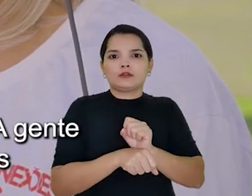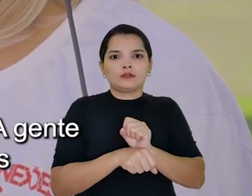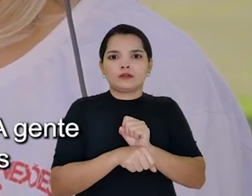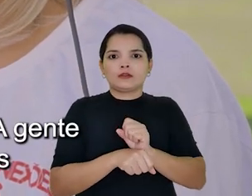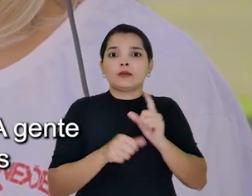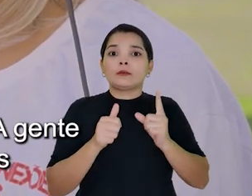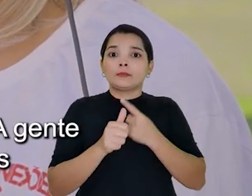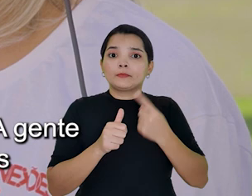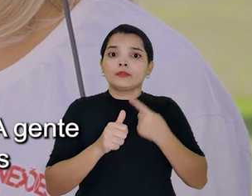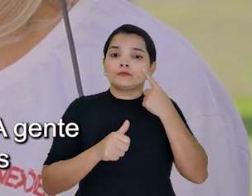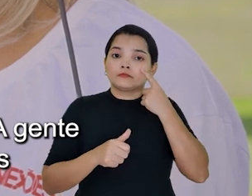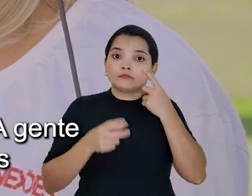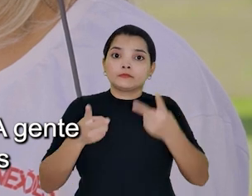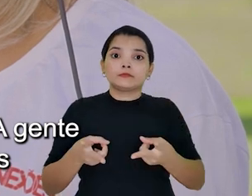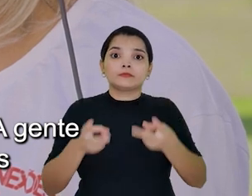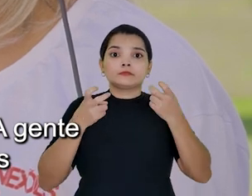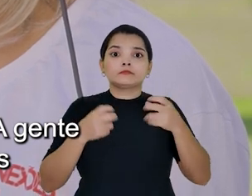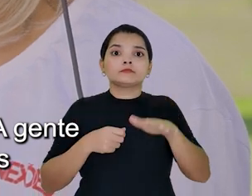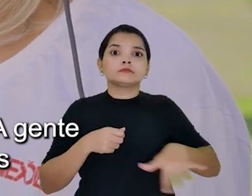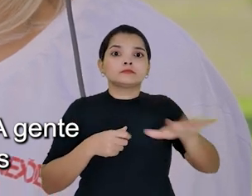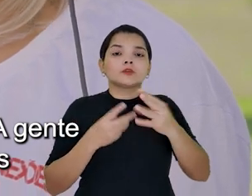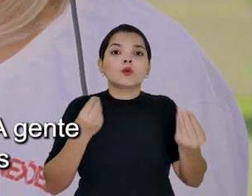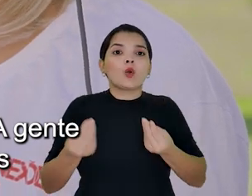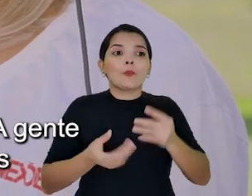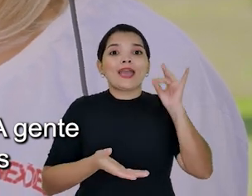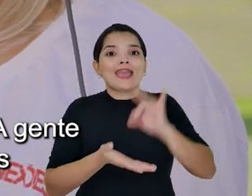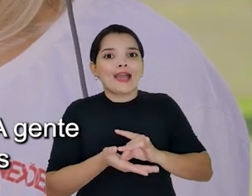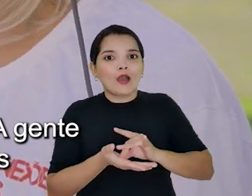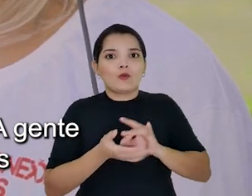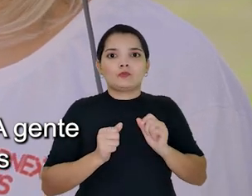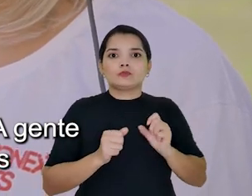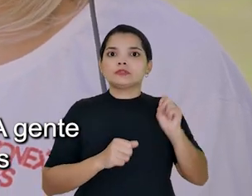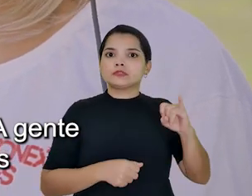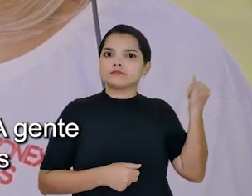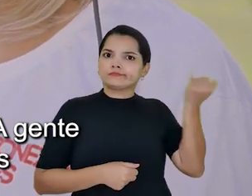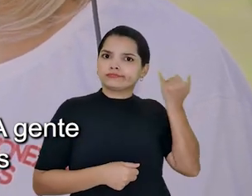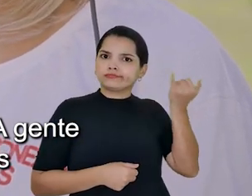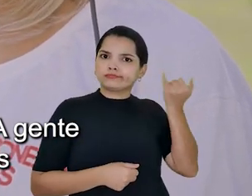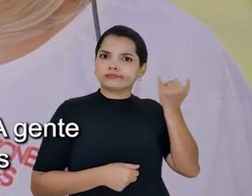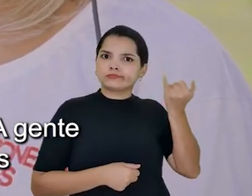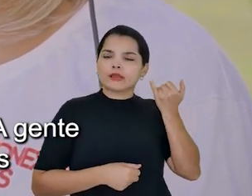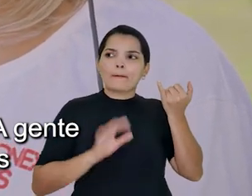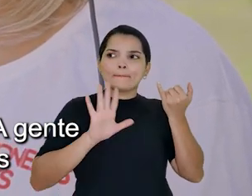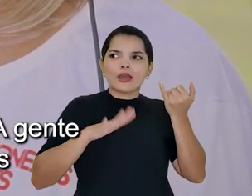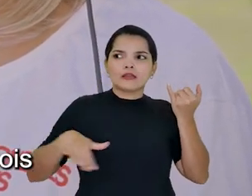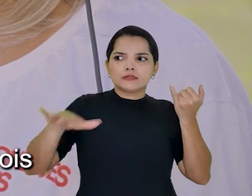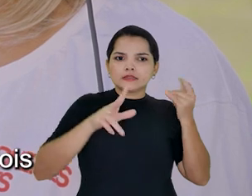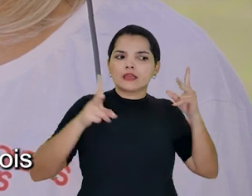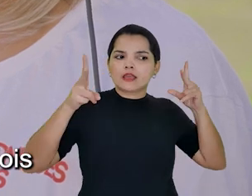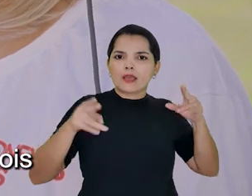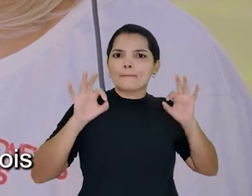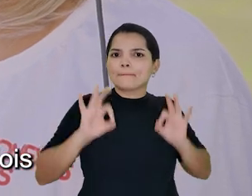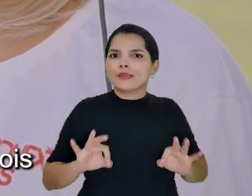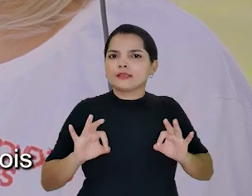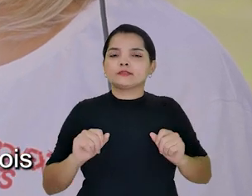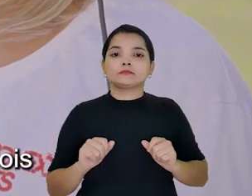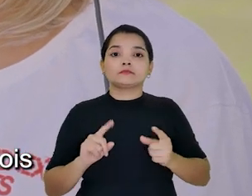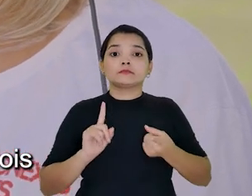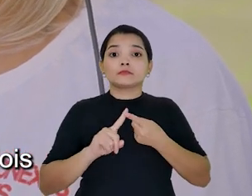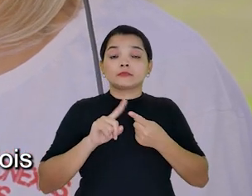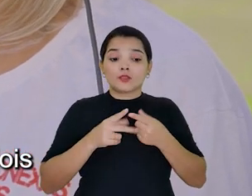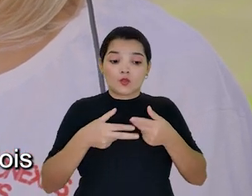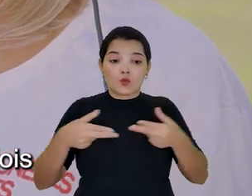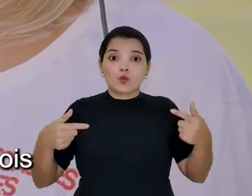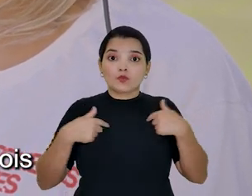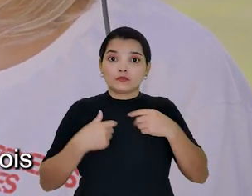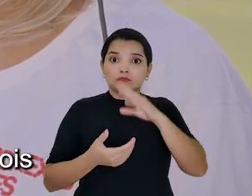muito a cada conta aumenta um ponto sim a gente vê alguma coisa E inclui as nossas nossos padrões eh naquela